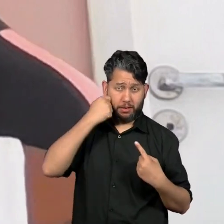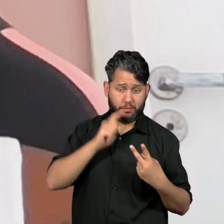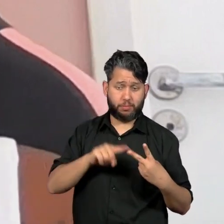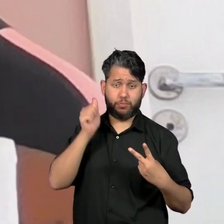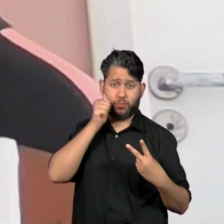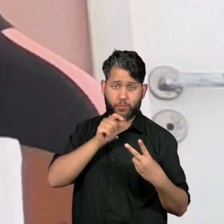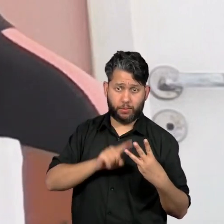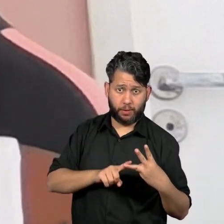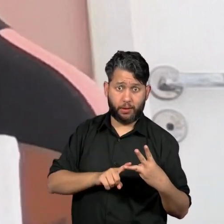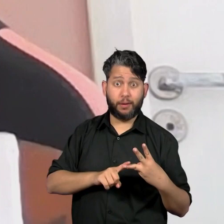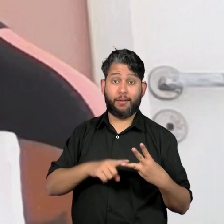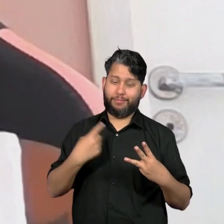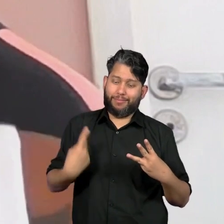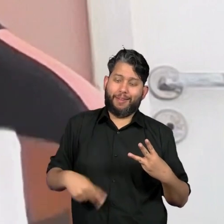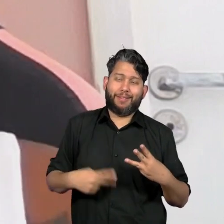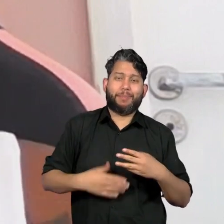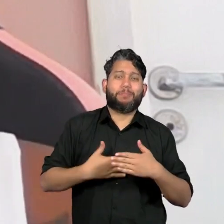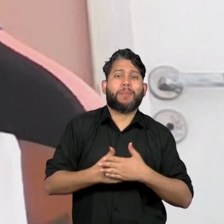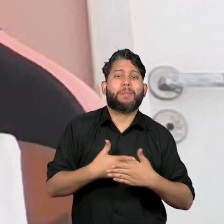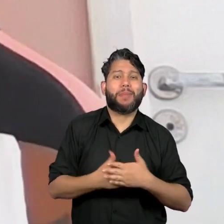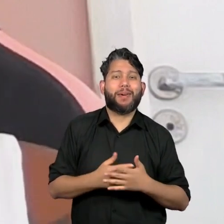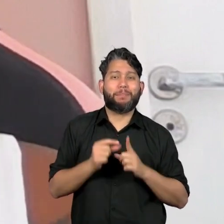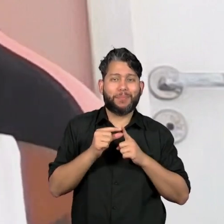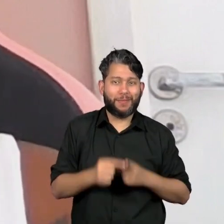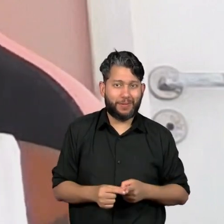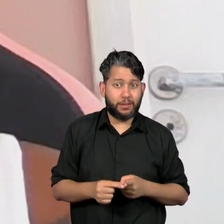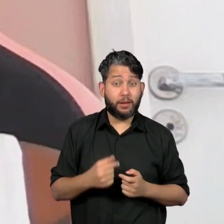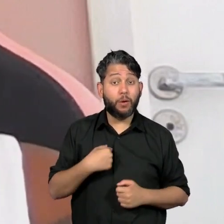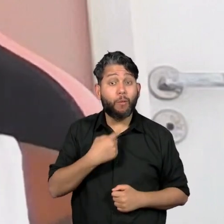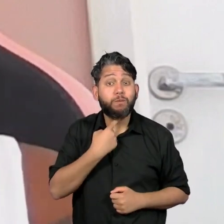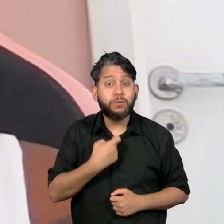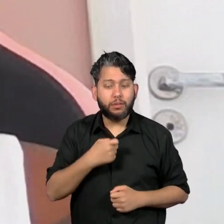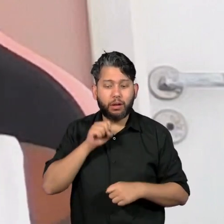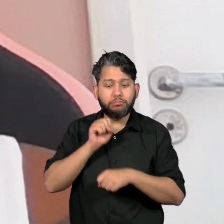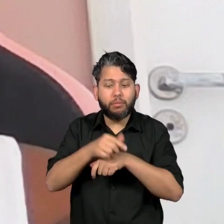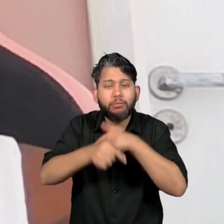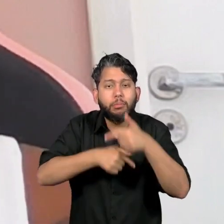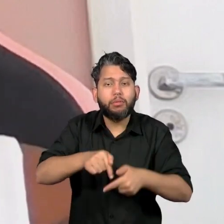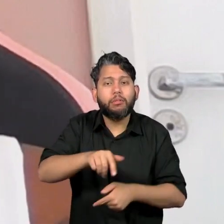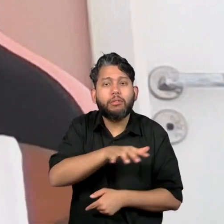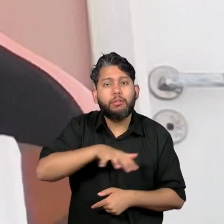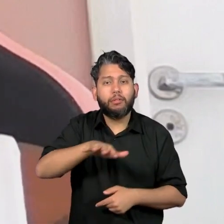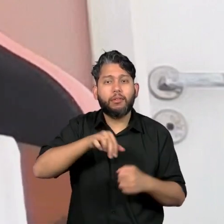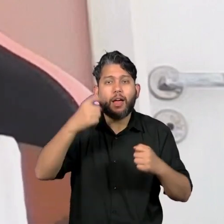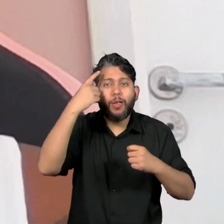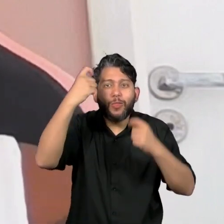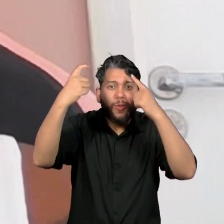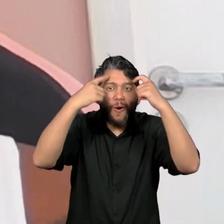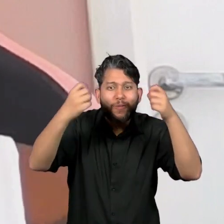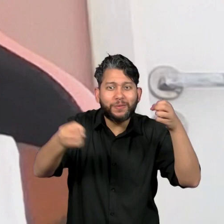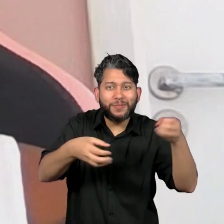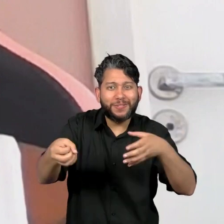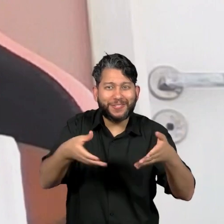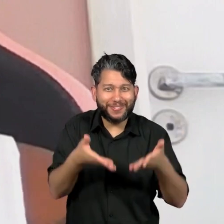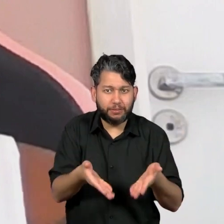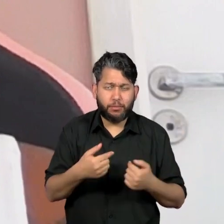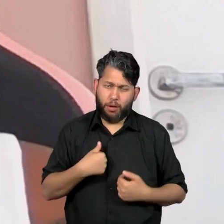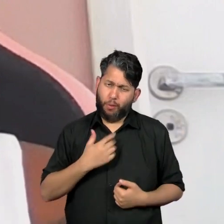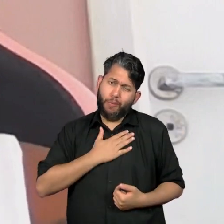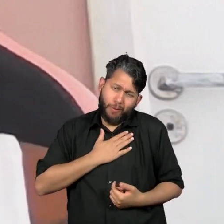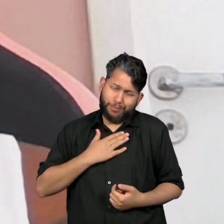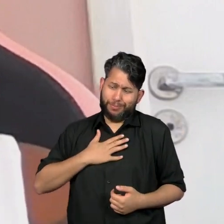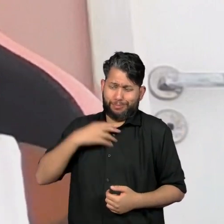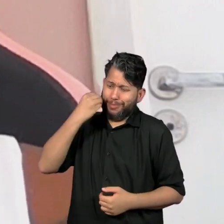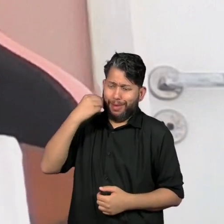da periferia de Ribeirão Preto, eu queria trabalhar com inovação. Né? Eu sou uma pessoa muito criativa e inovação, acho que aborda